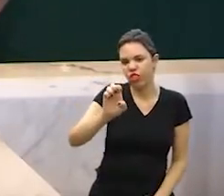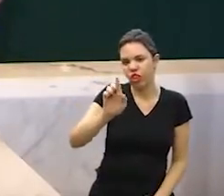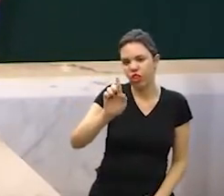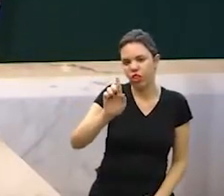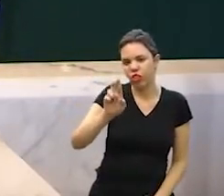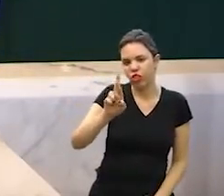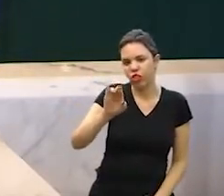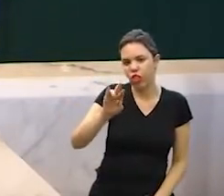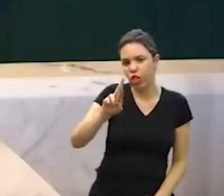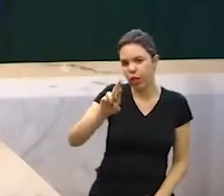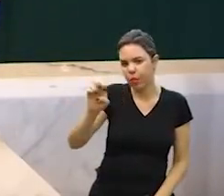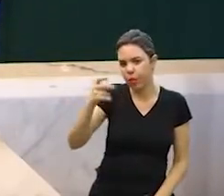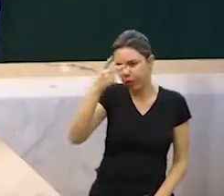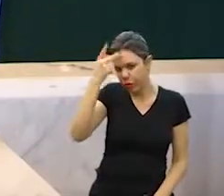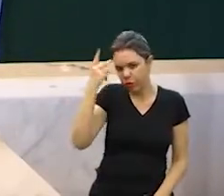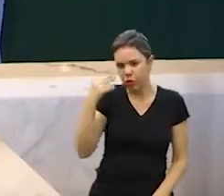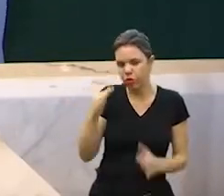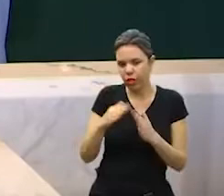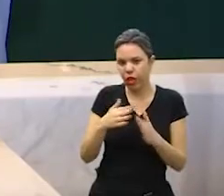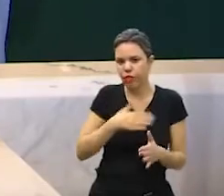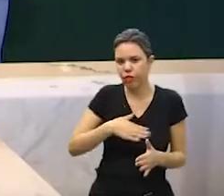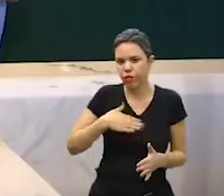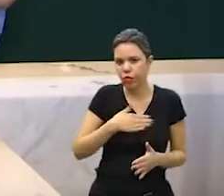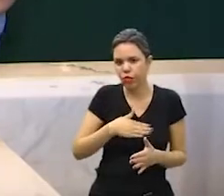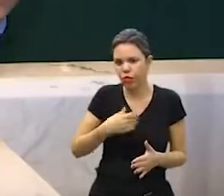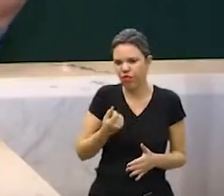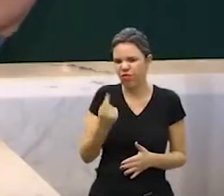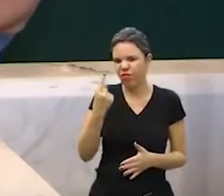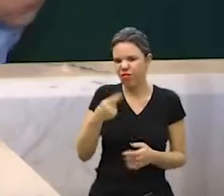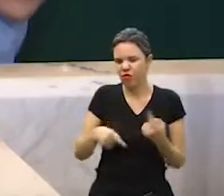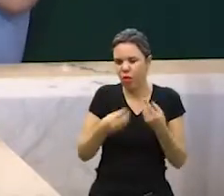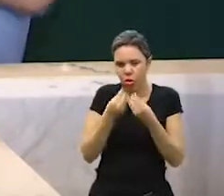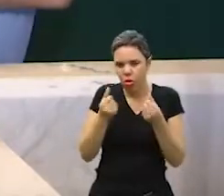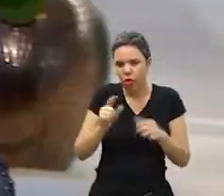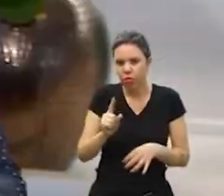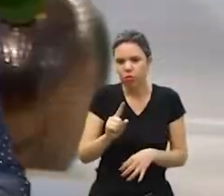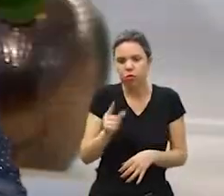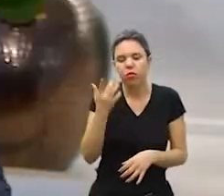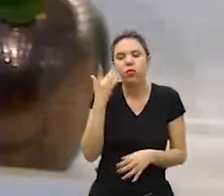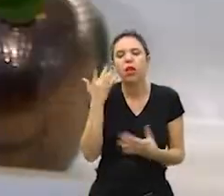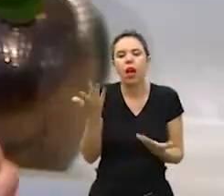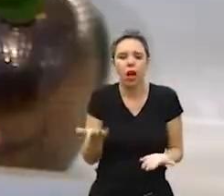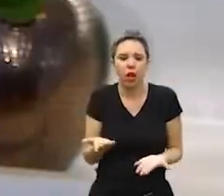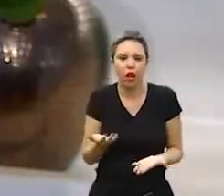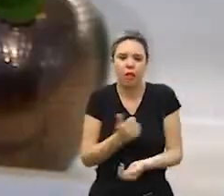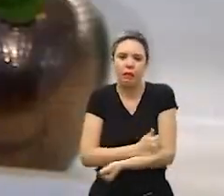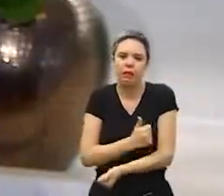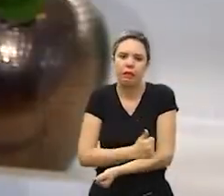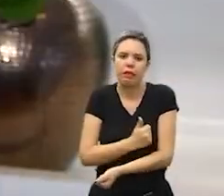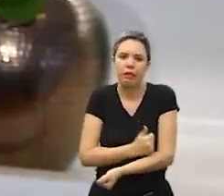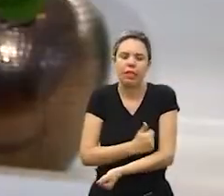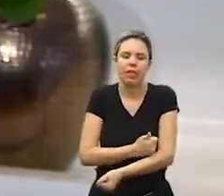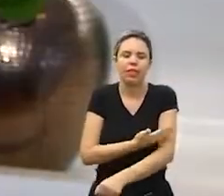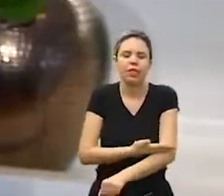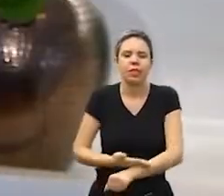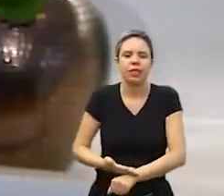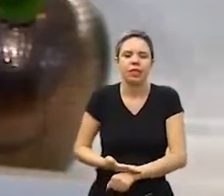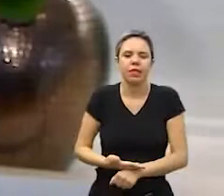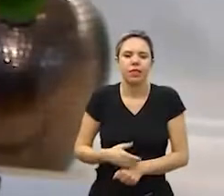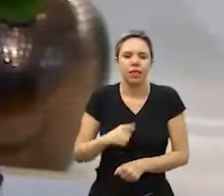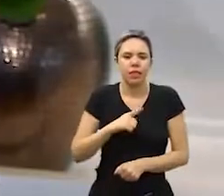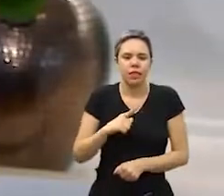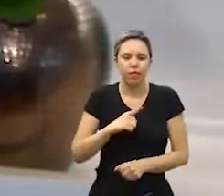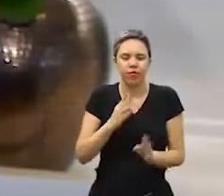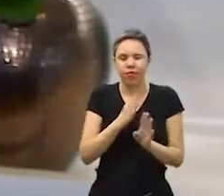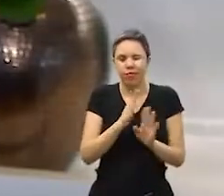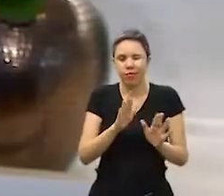você acha que as pessoas de casa vão gostar, vão estranhar o sabor ou não? Eu acho que é viciante o sabor. A gente